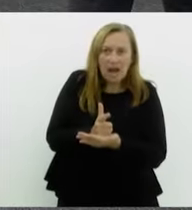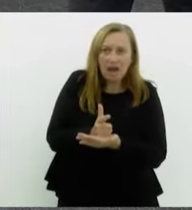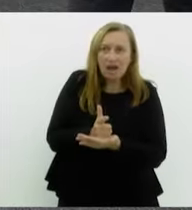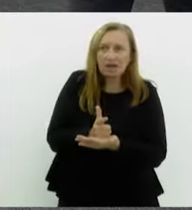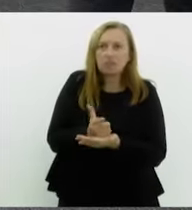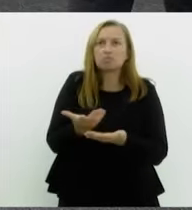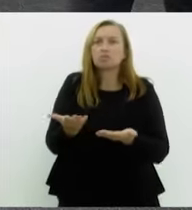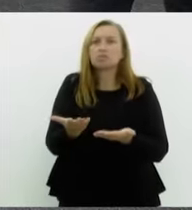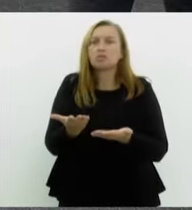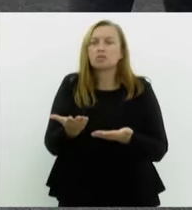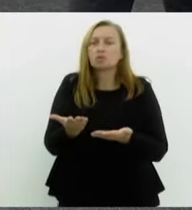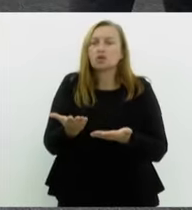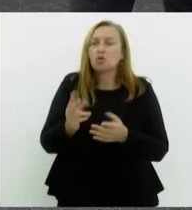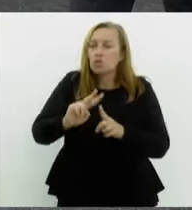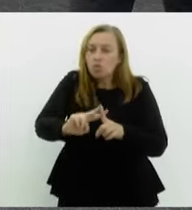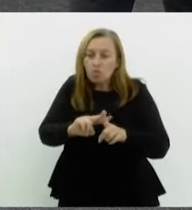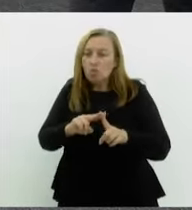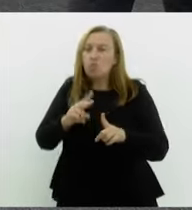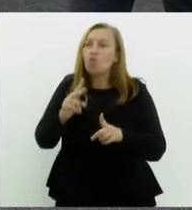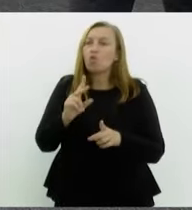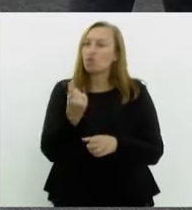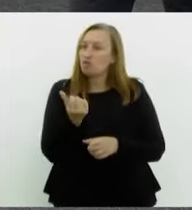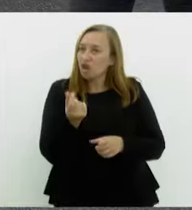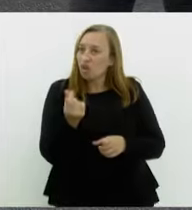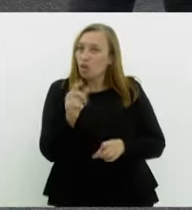se ele não pagasse, a conta podia ser suspensa.